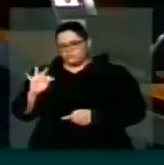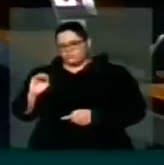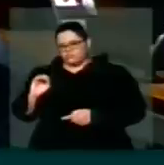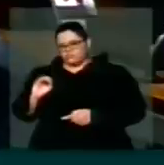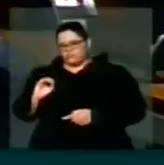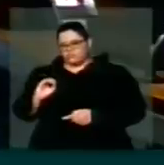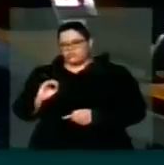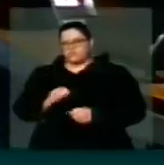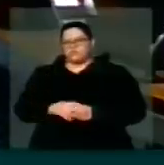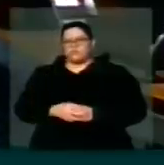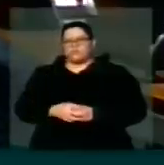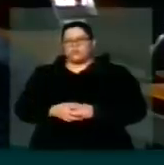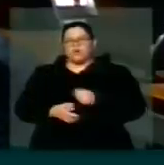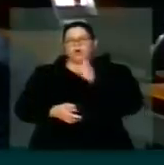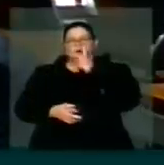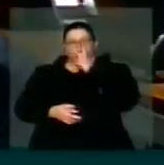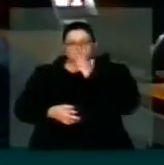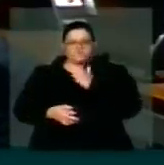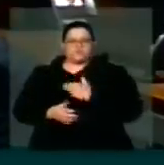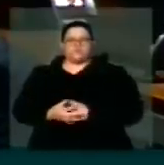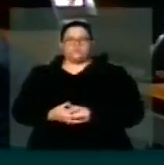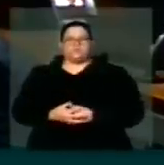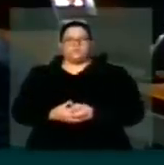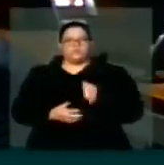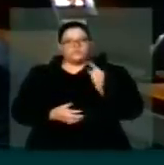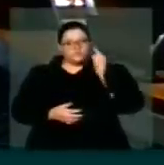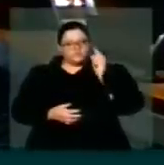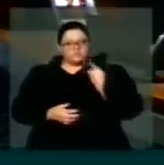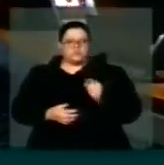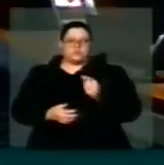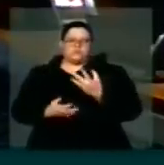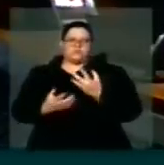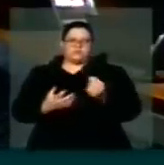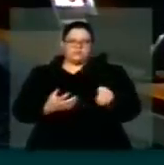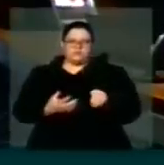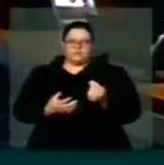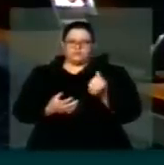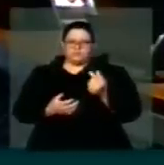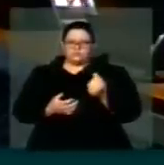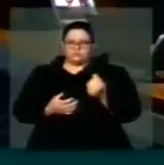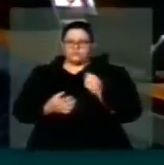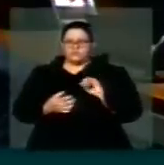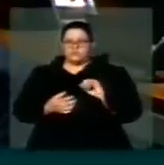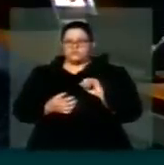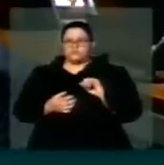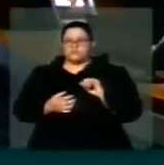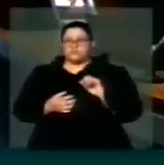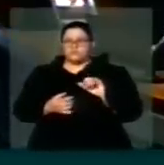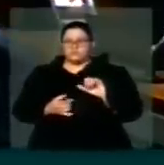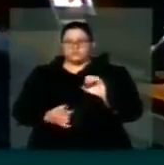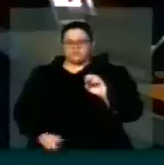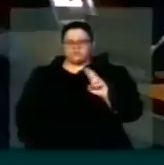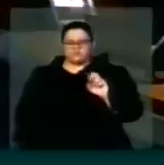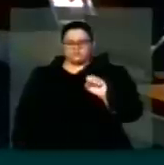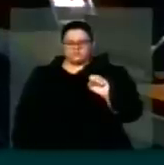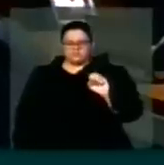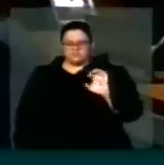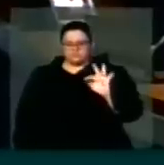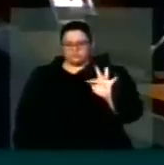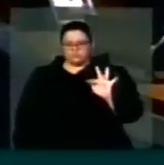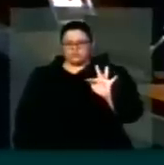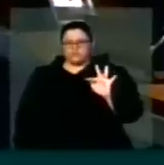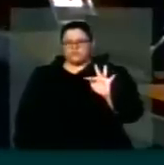quem ouviu dizer e não de quem sabe. Portanto, se a palavra do senhor Youssef, no primeiro momento, era de que o